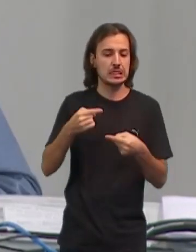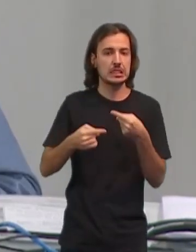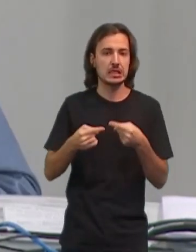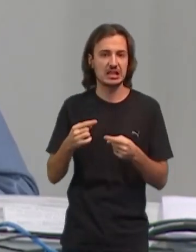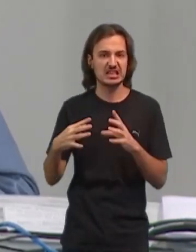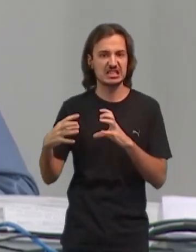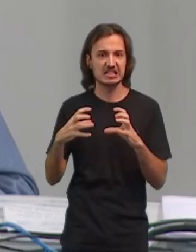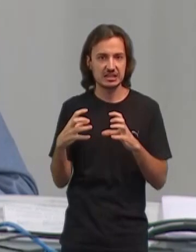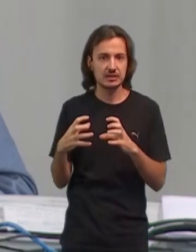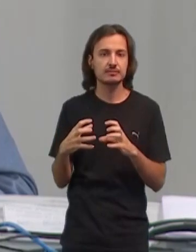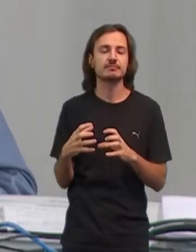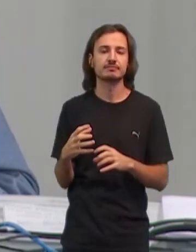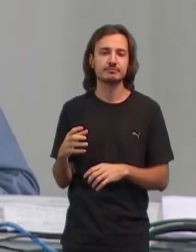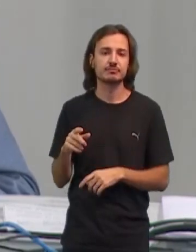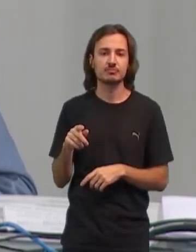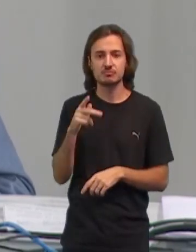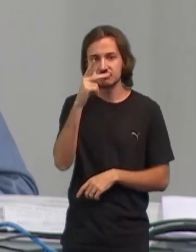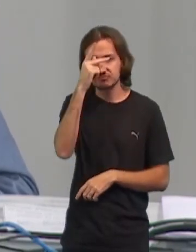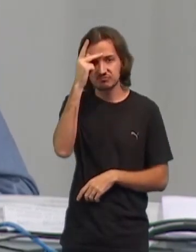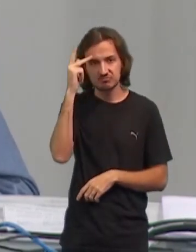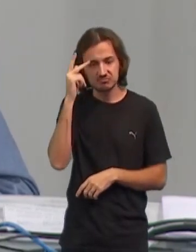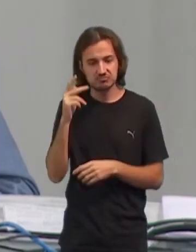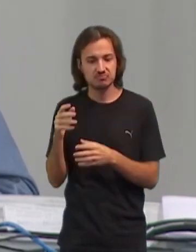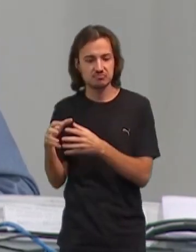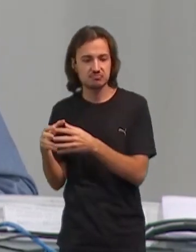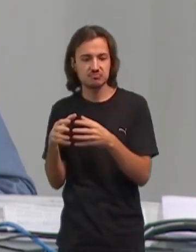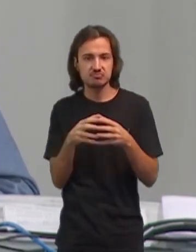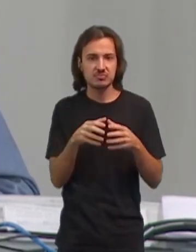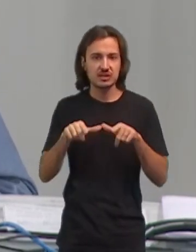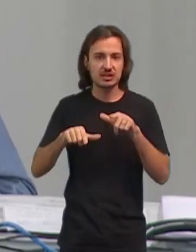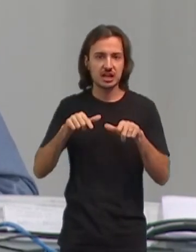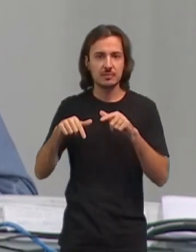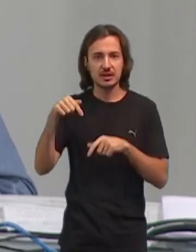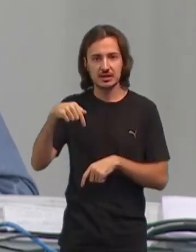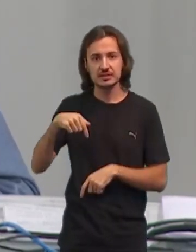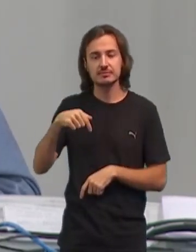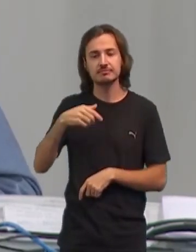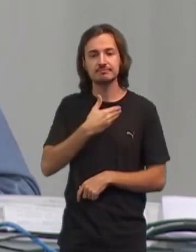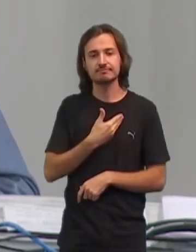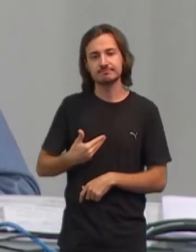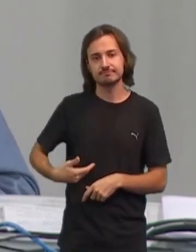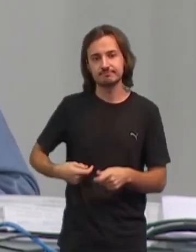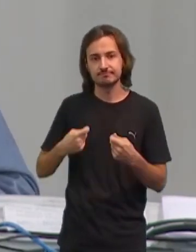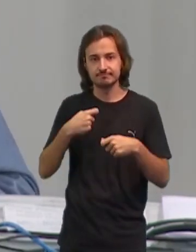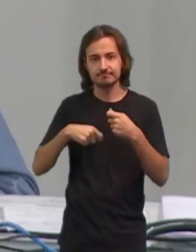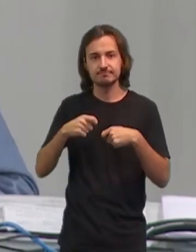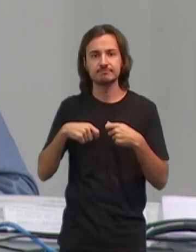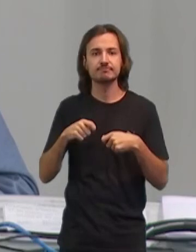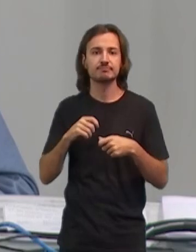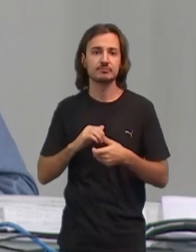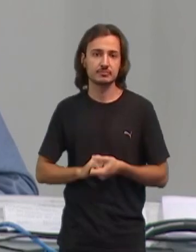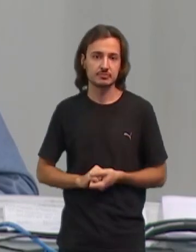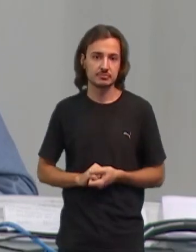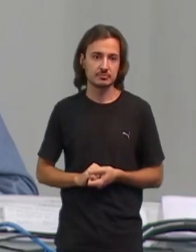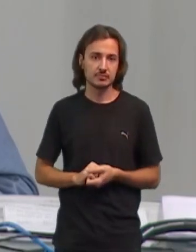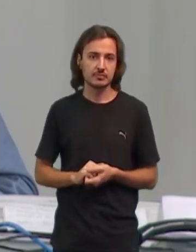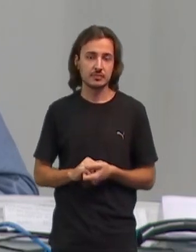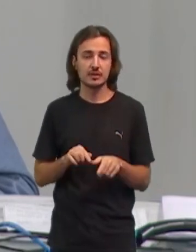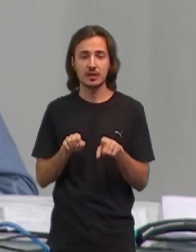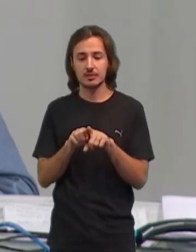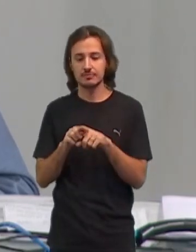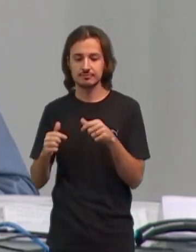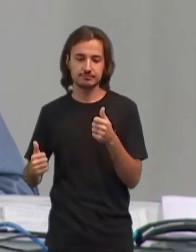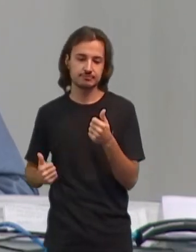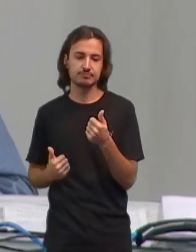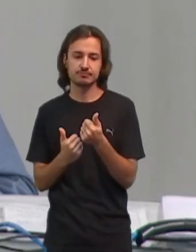à mediação comunitária entre os particulares, os servidores e a administração pública, a ser realizada através dos meios consensuais